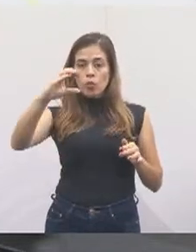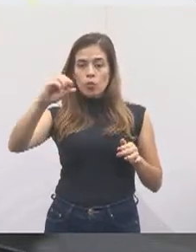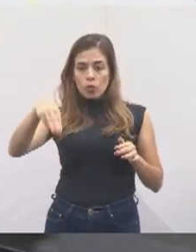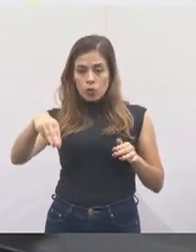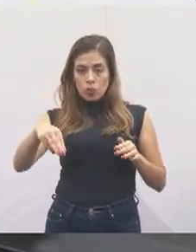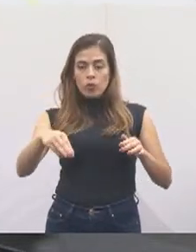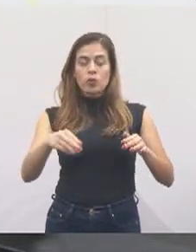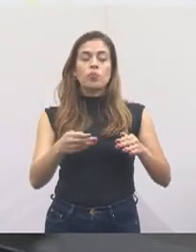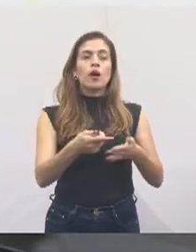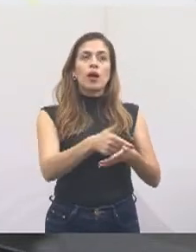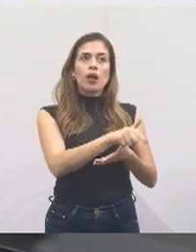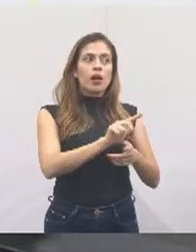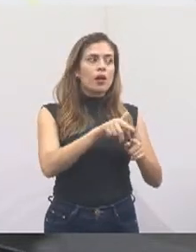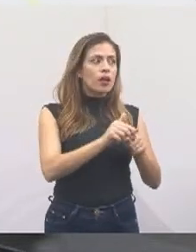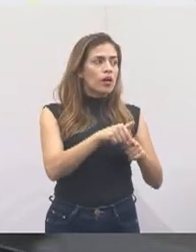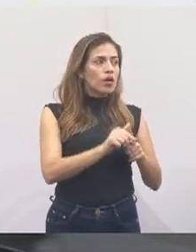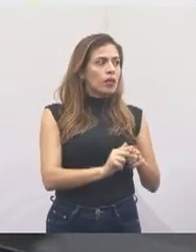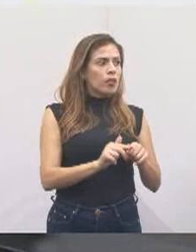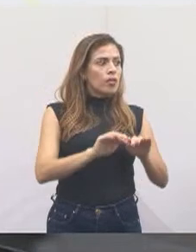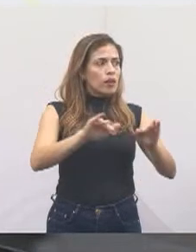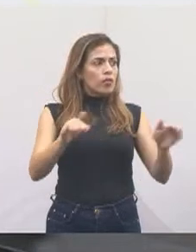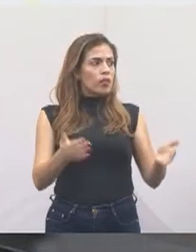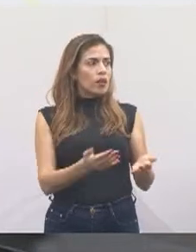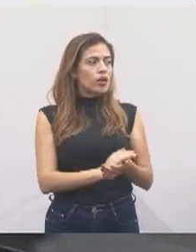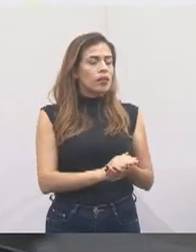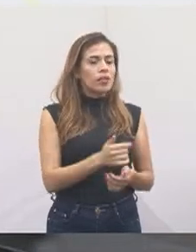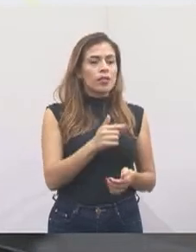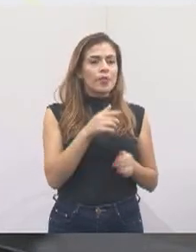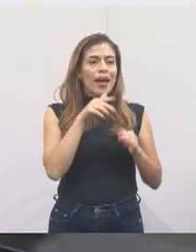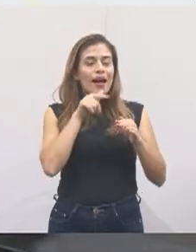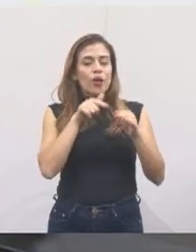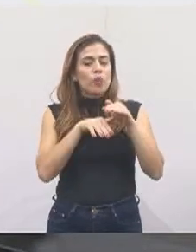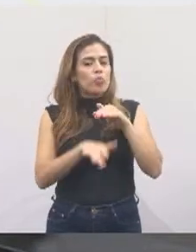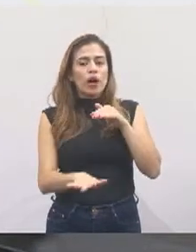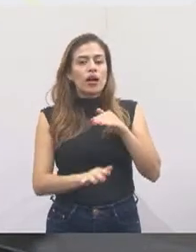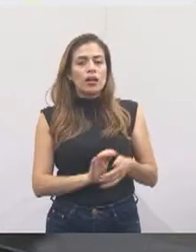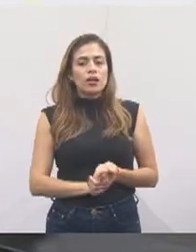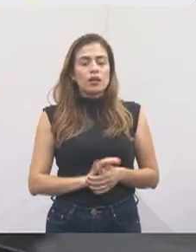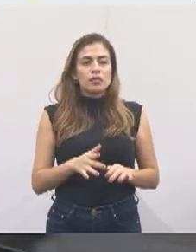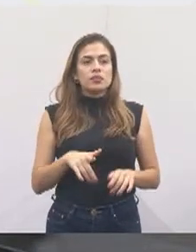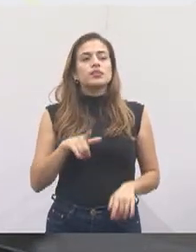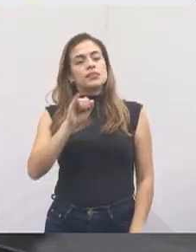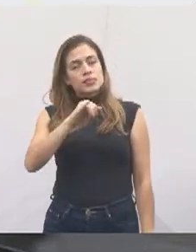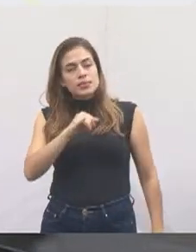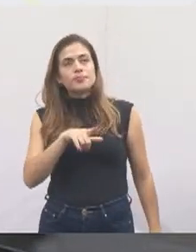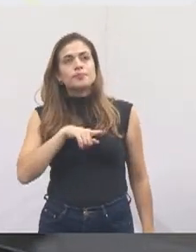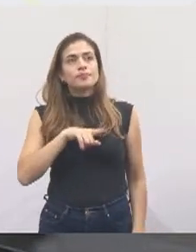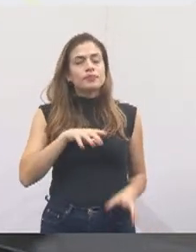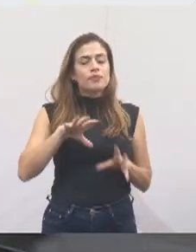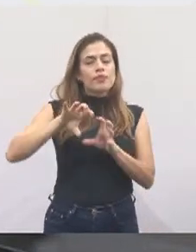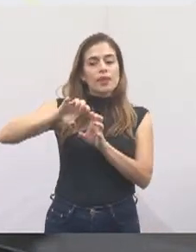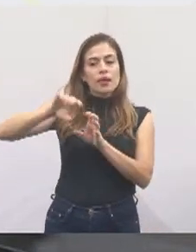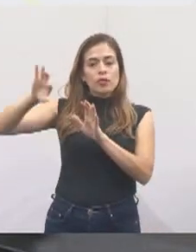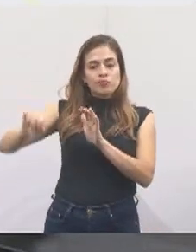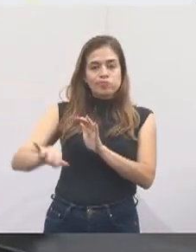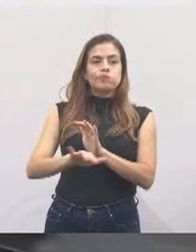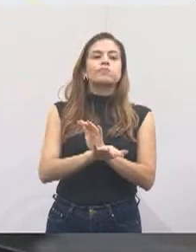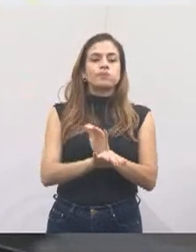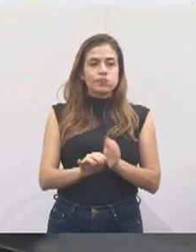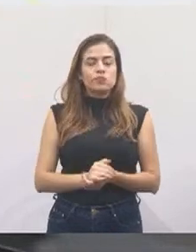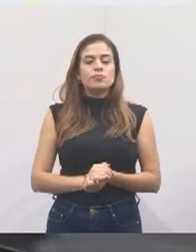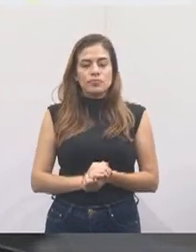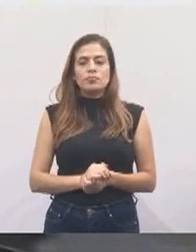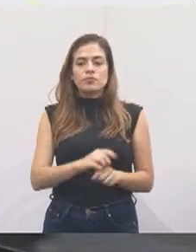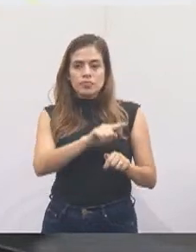material impermeável resposta sim serão colocad filtro purificador de bomba água ao longo da artificial do